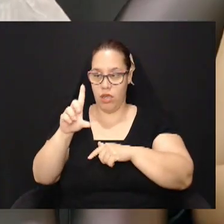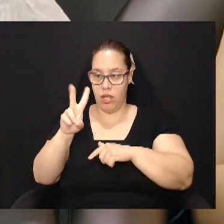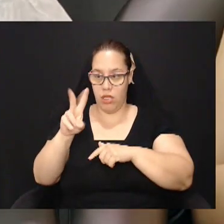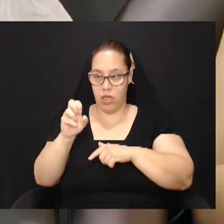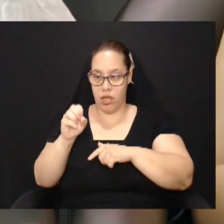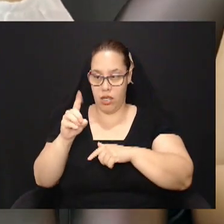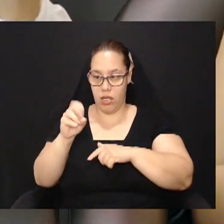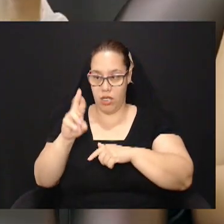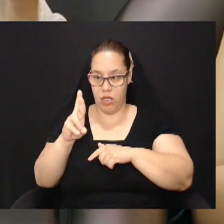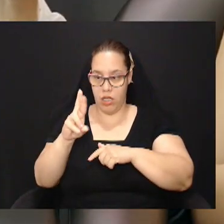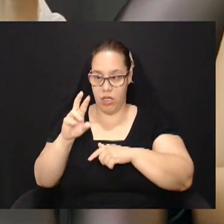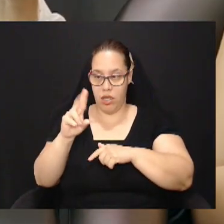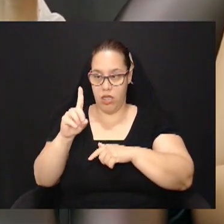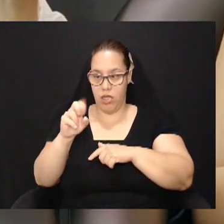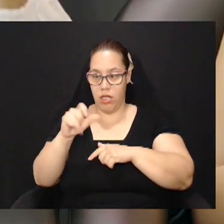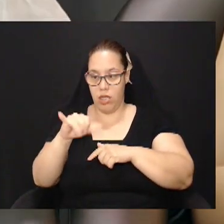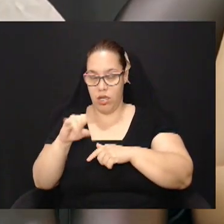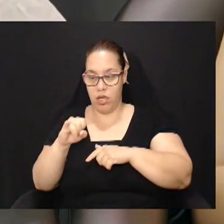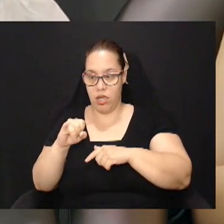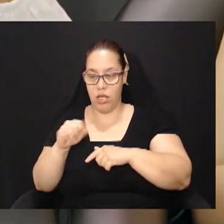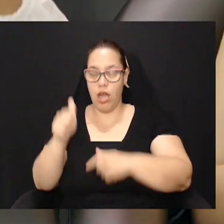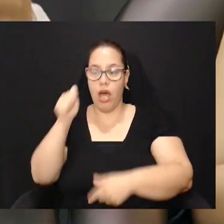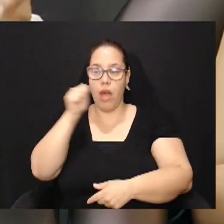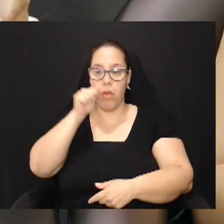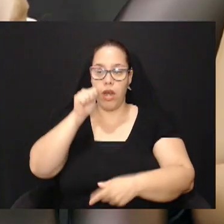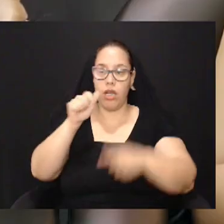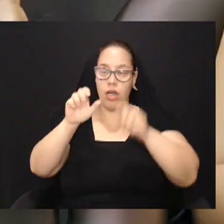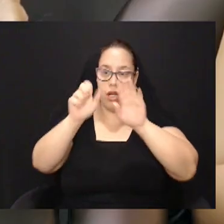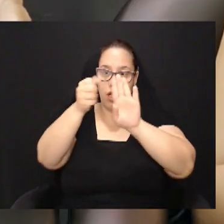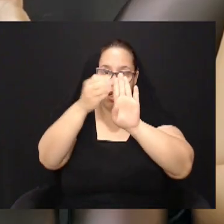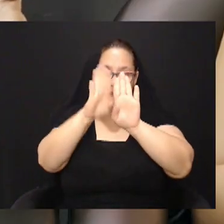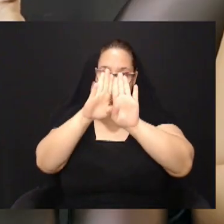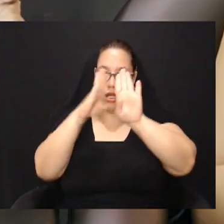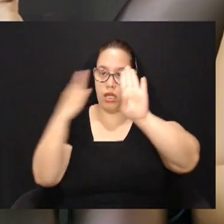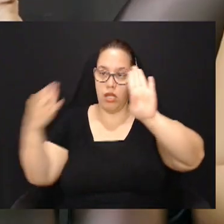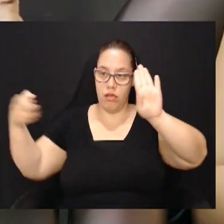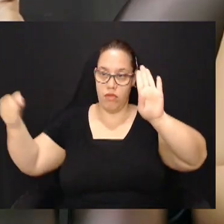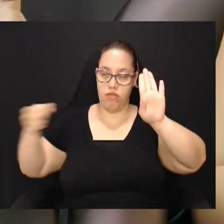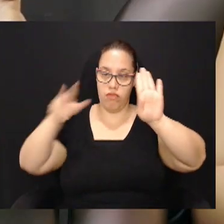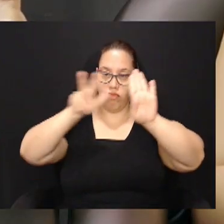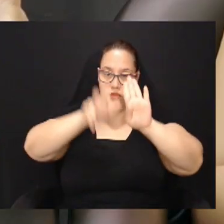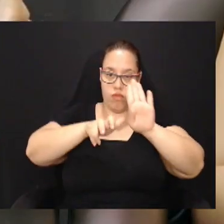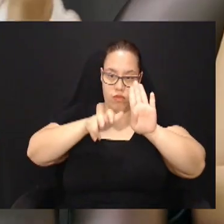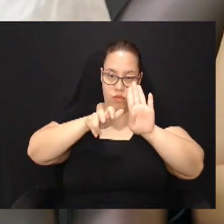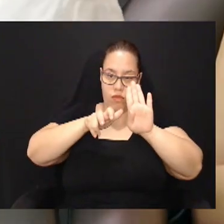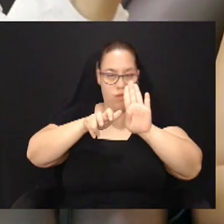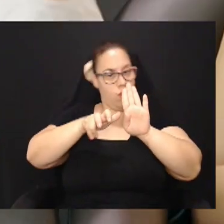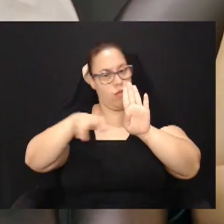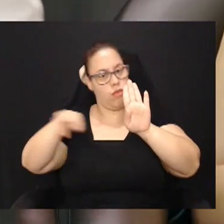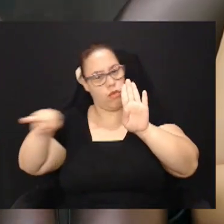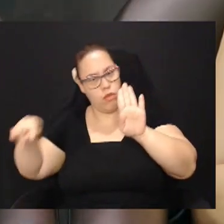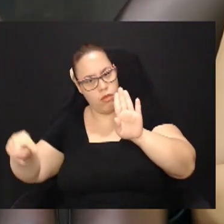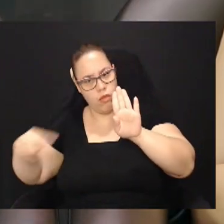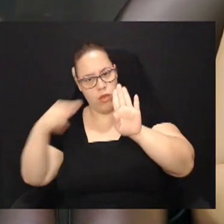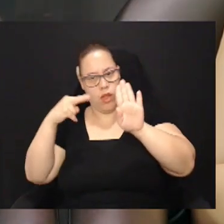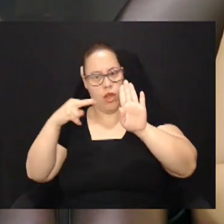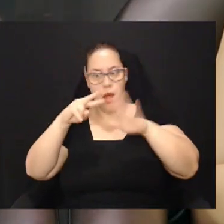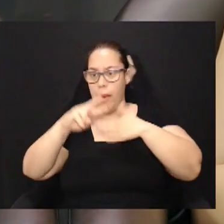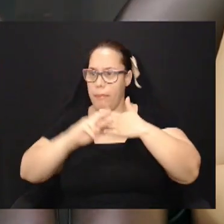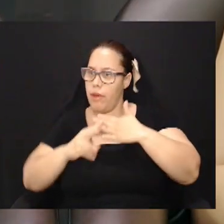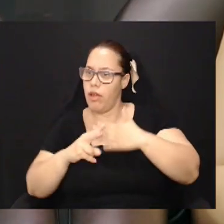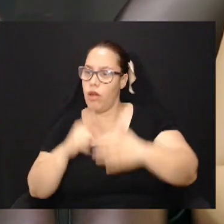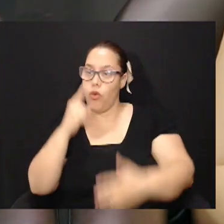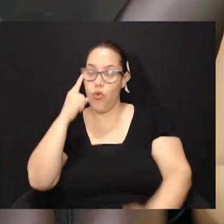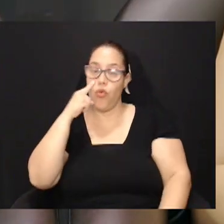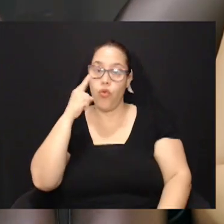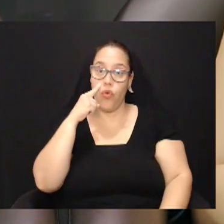Menina na Janela. O quanto aquele quadro me impactou, né? E eu fui ver esse quadro